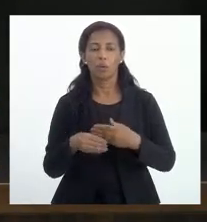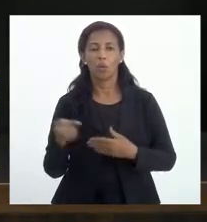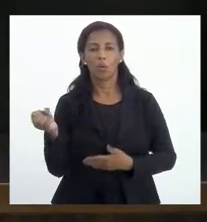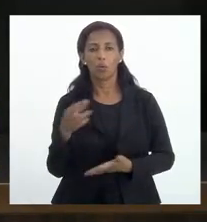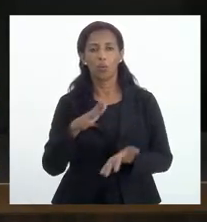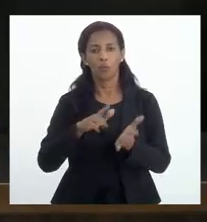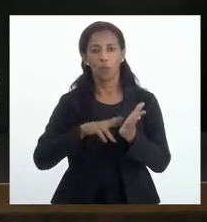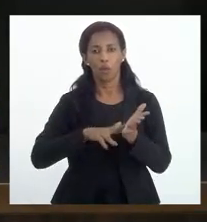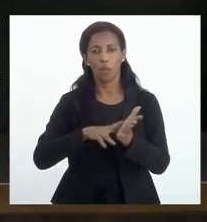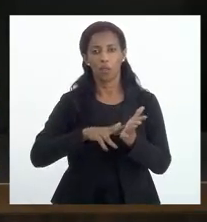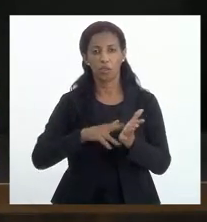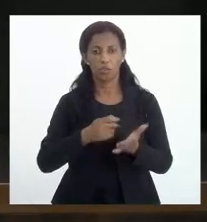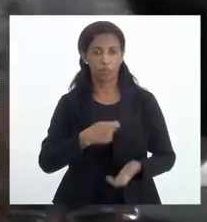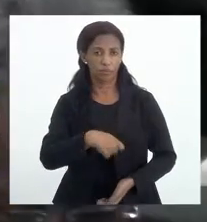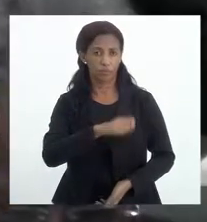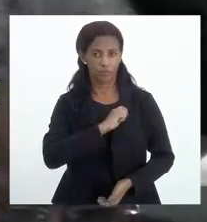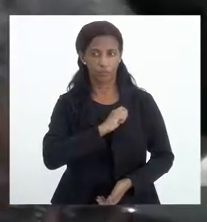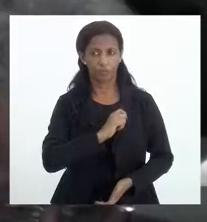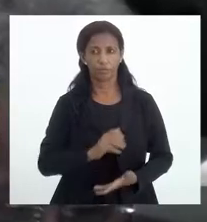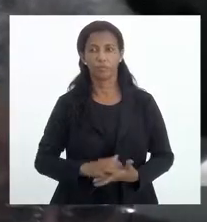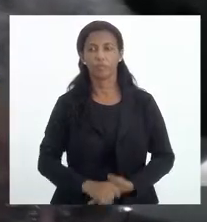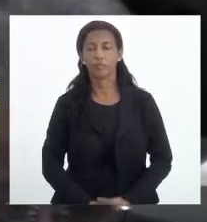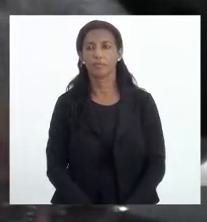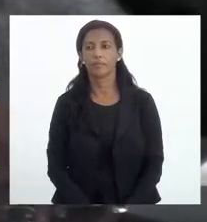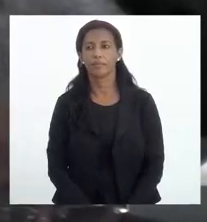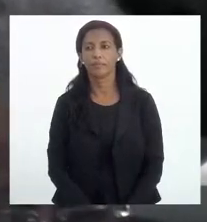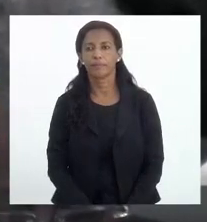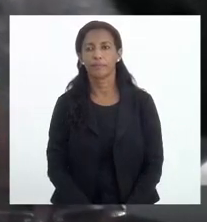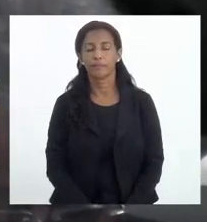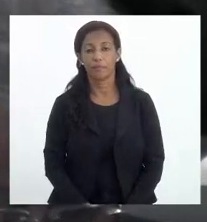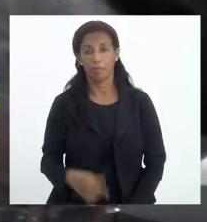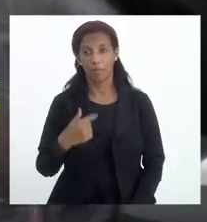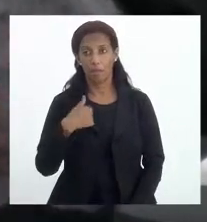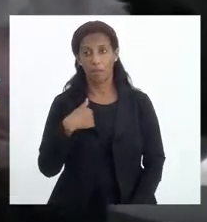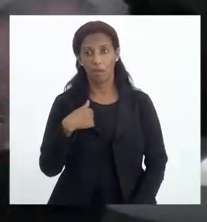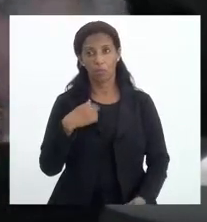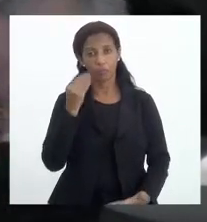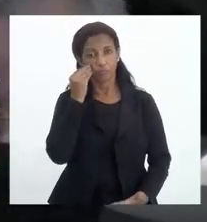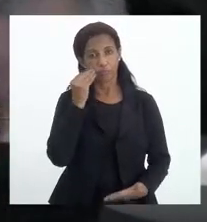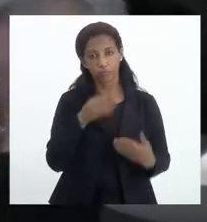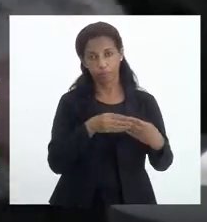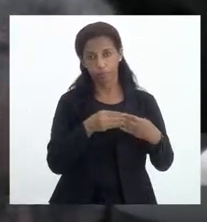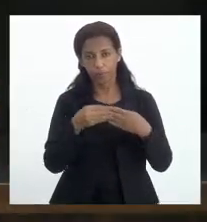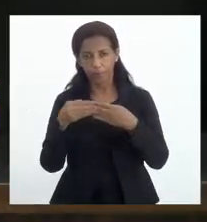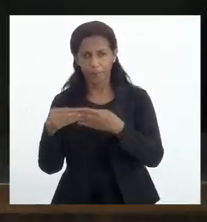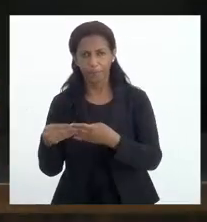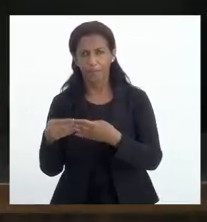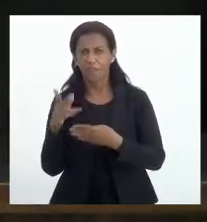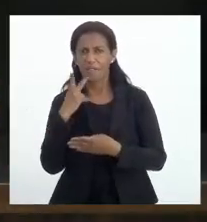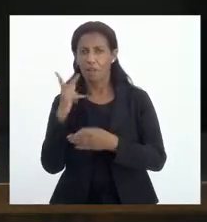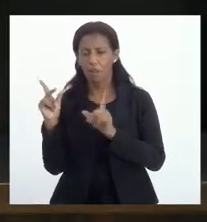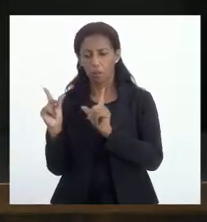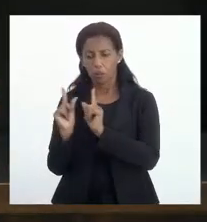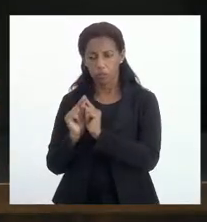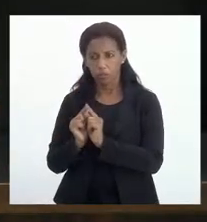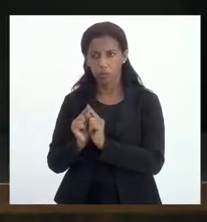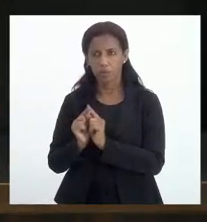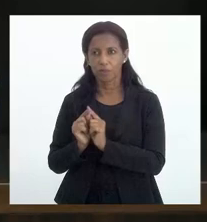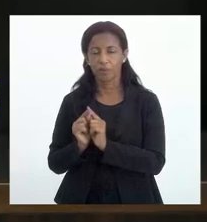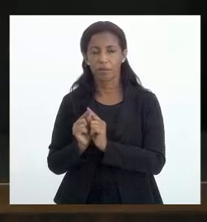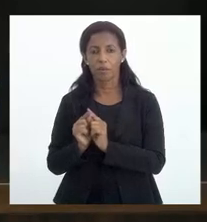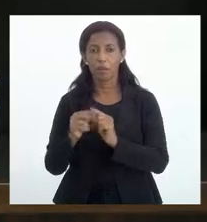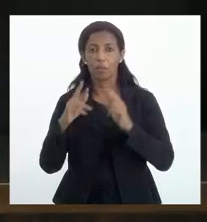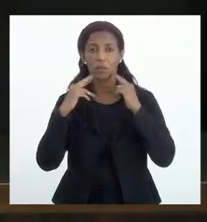recuperação fiscal. Eu vou tentar conduzir, me pronunciando muito pouco, porque a gente está